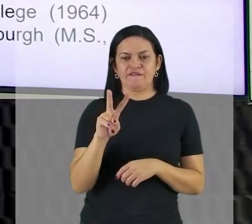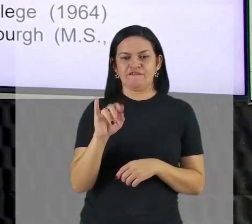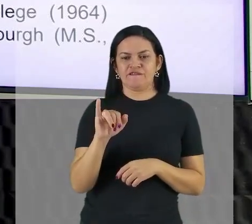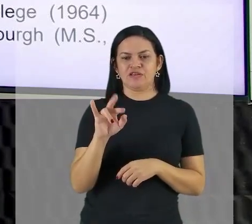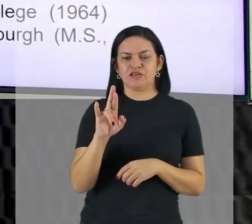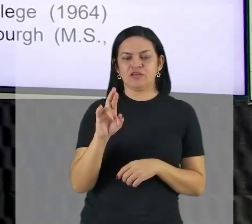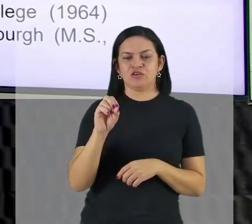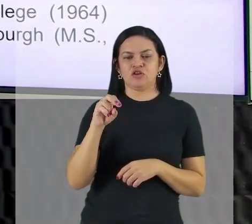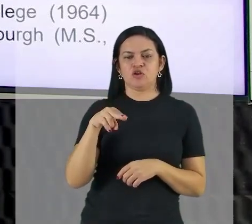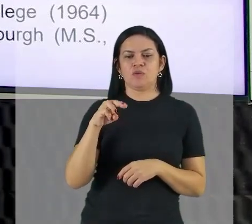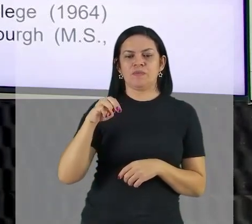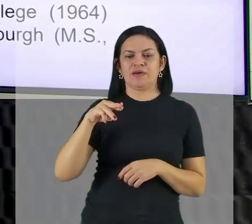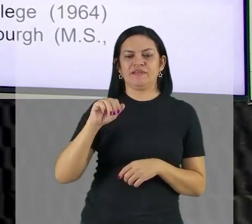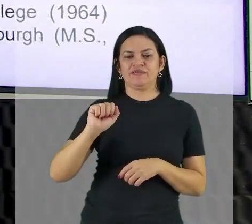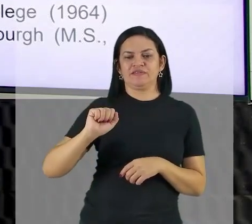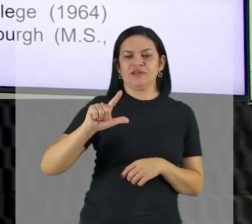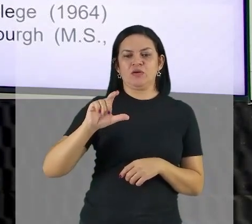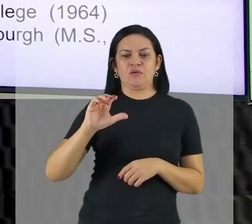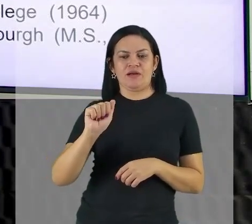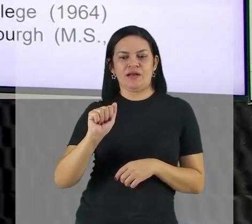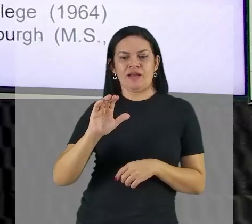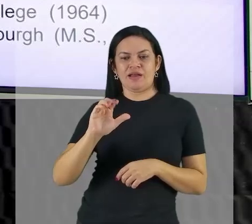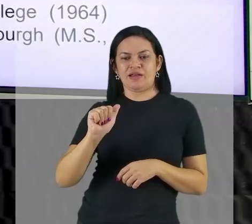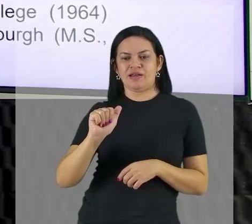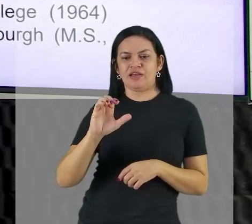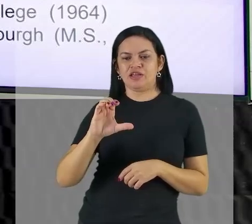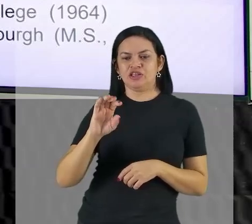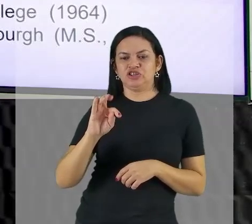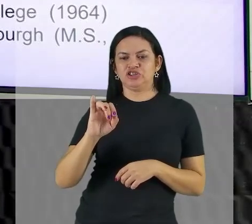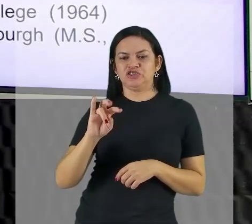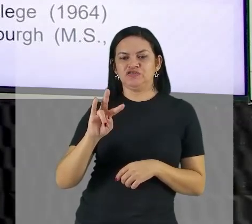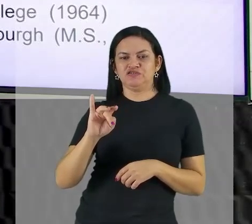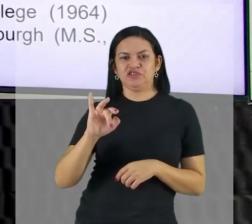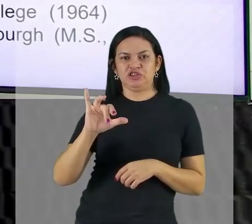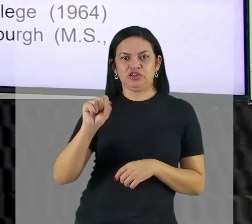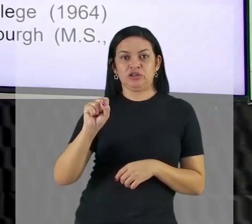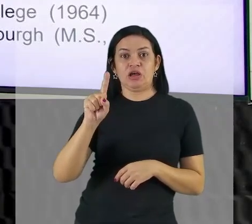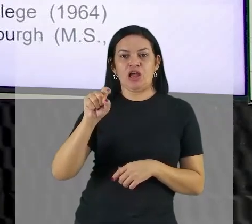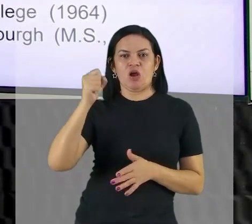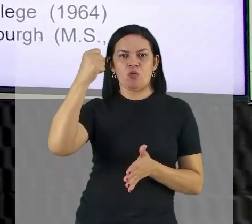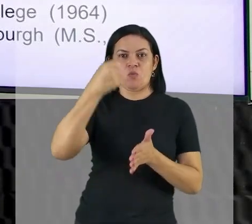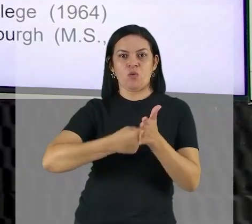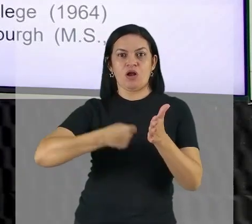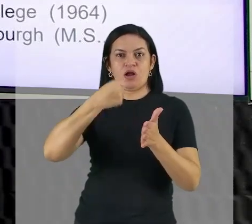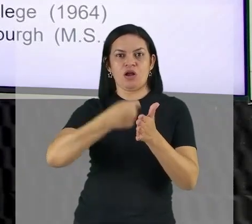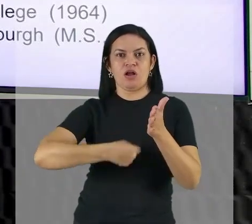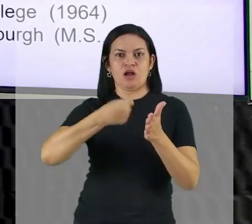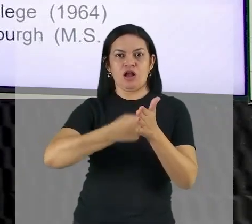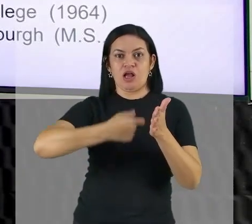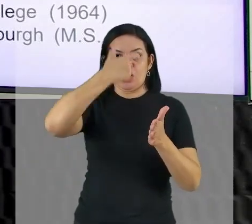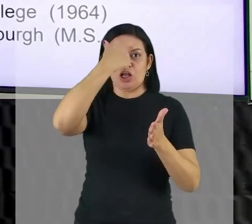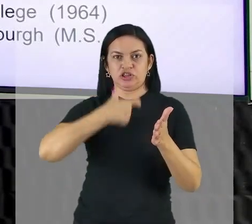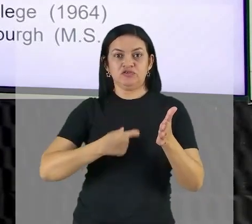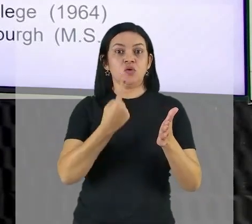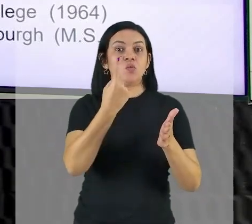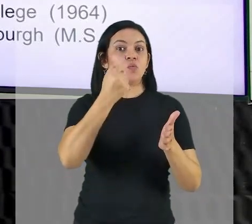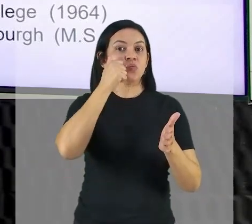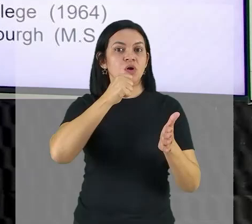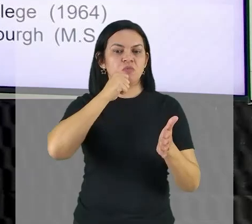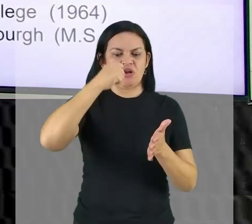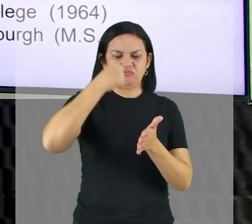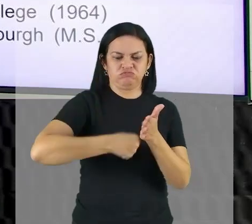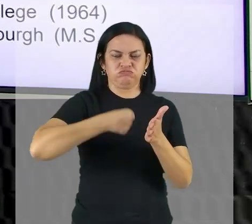Environmental activist. O que é o significado disso? É um ativista ambiental. Uma